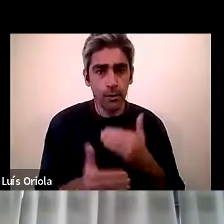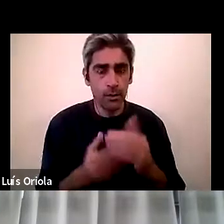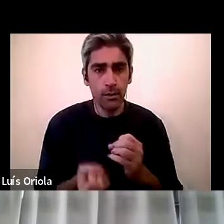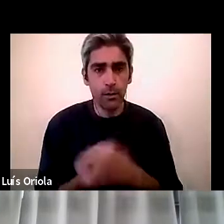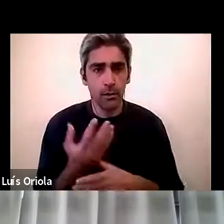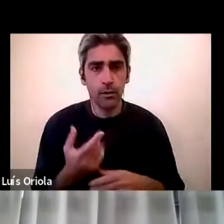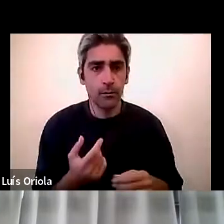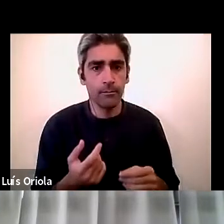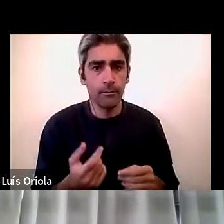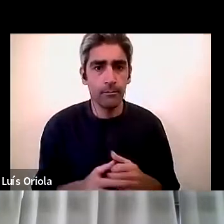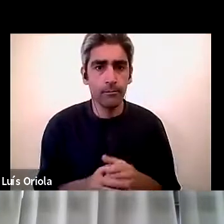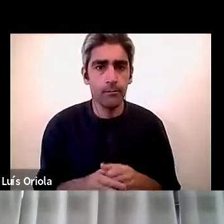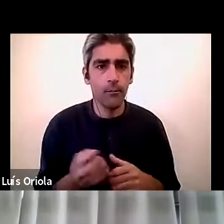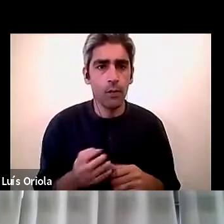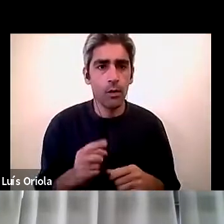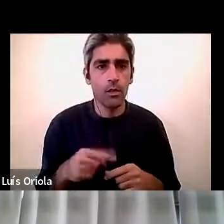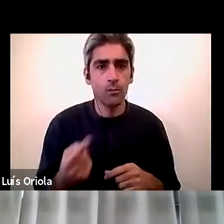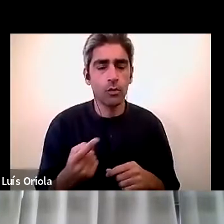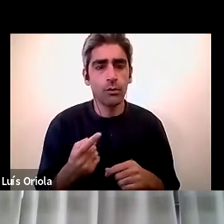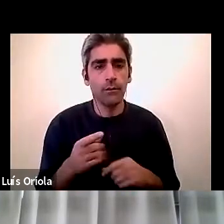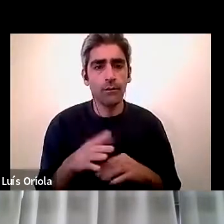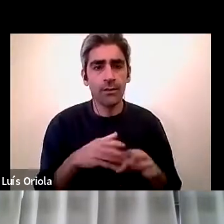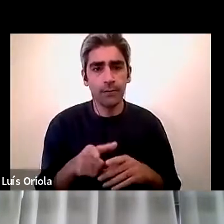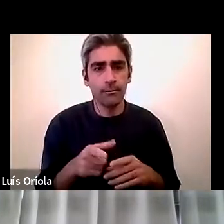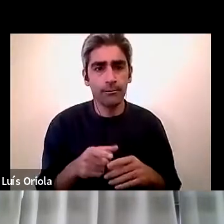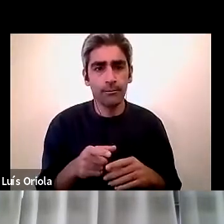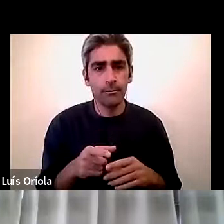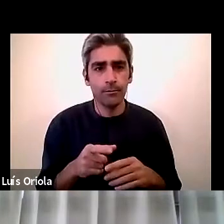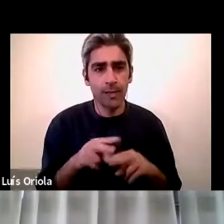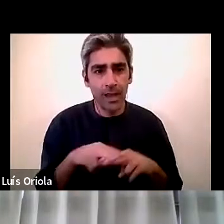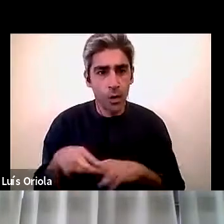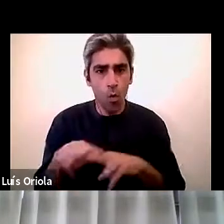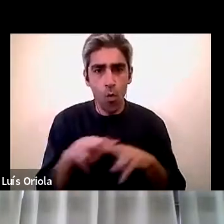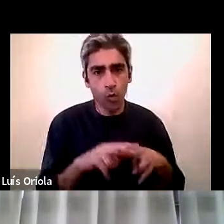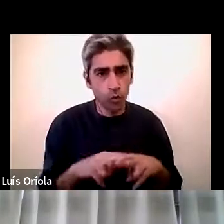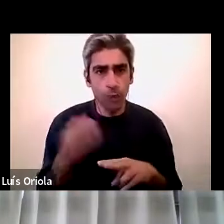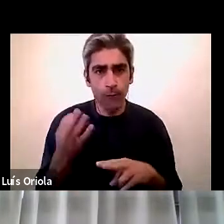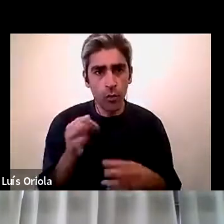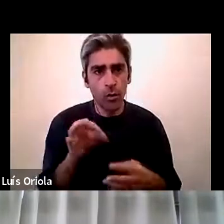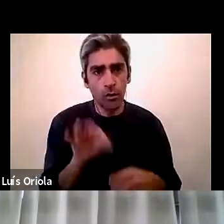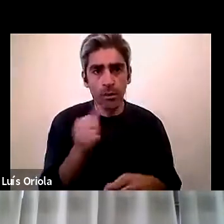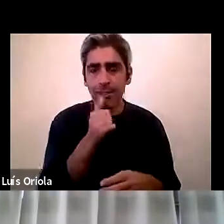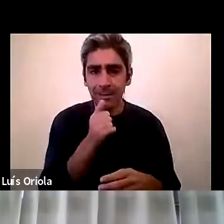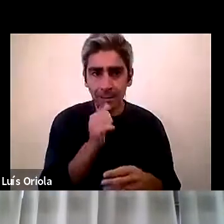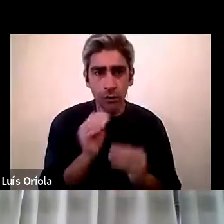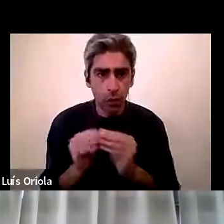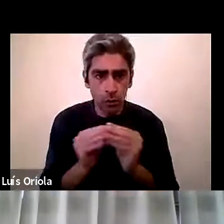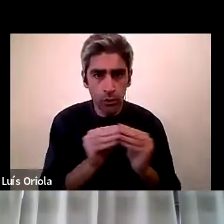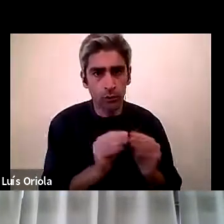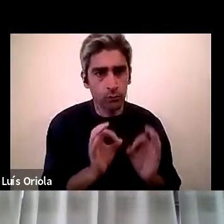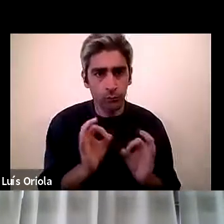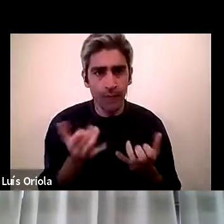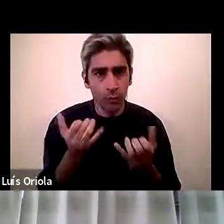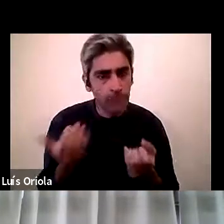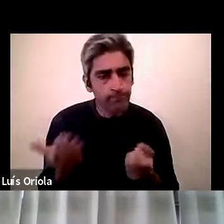criação, mas foi depois de fazermos este diagnóstico e tomar decisões